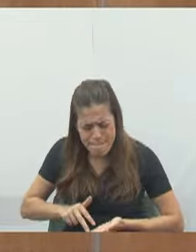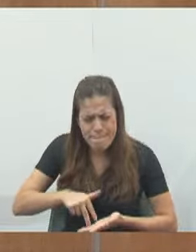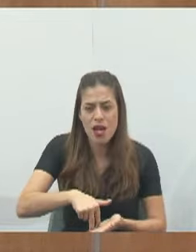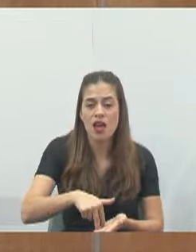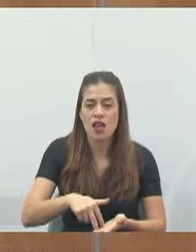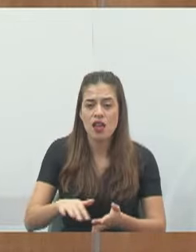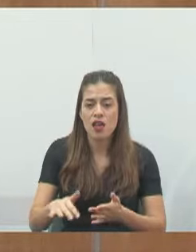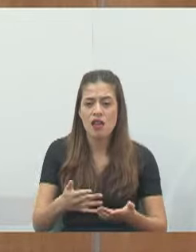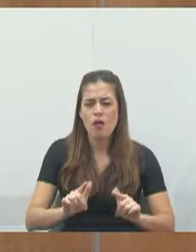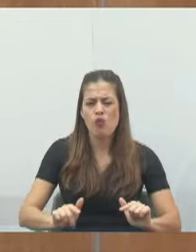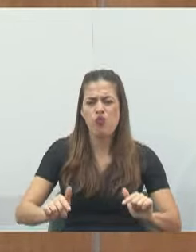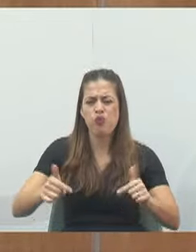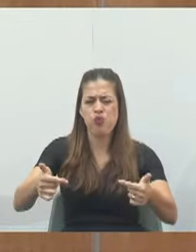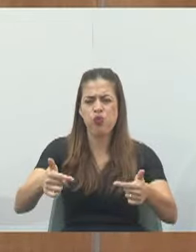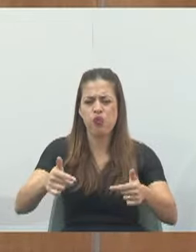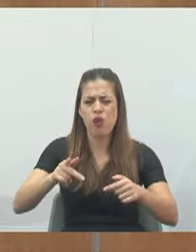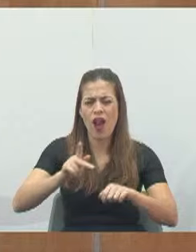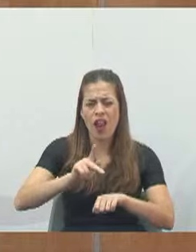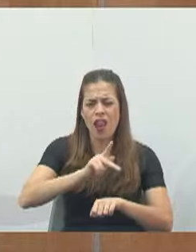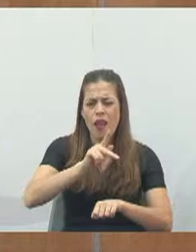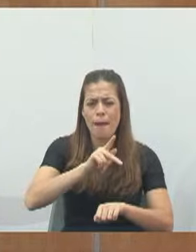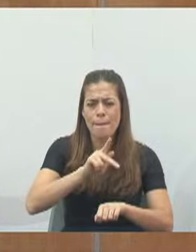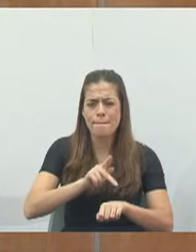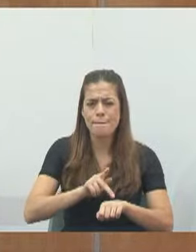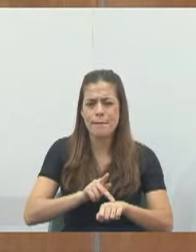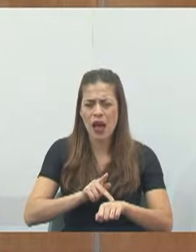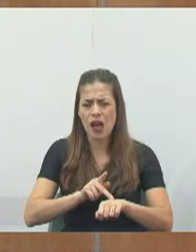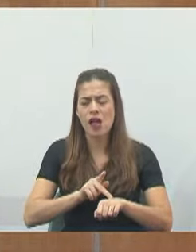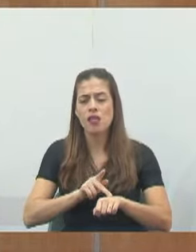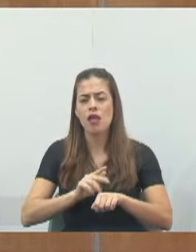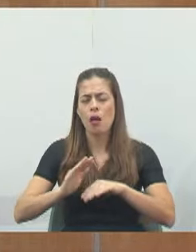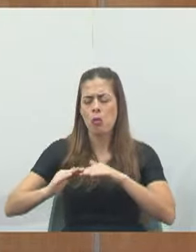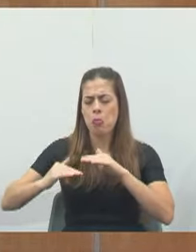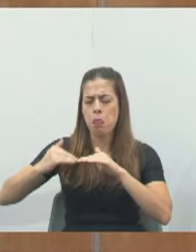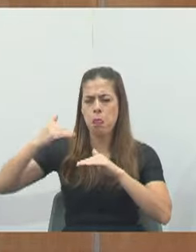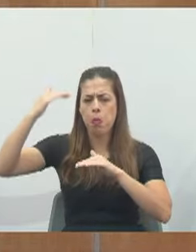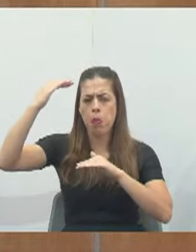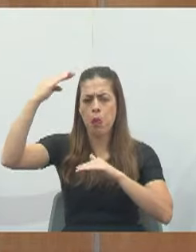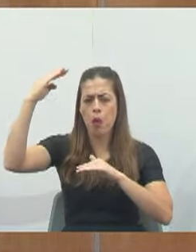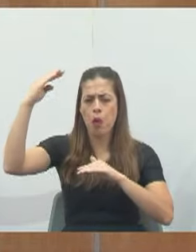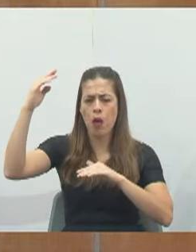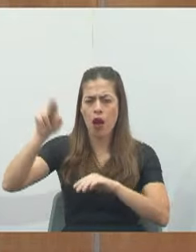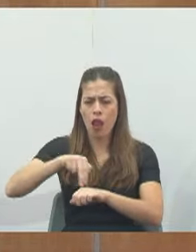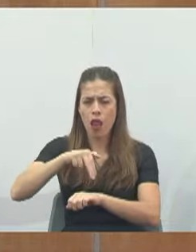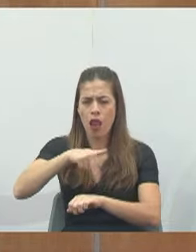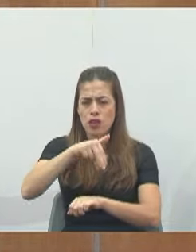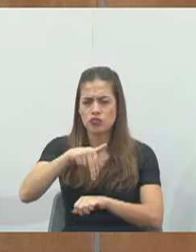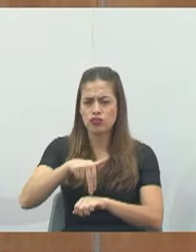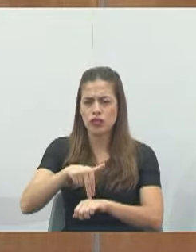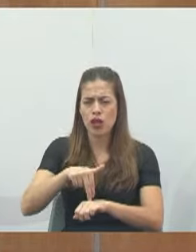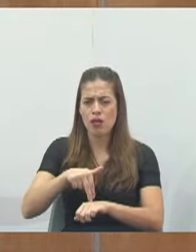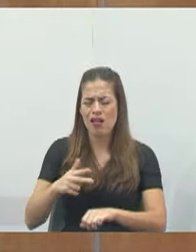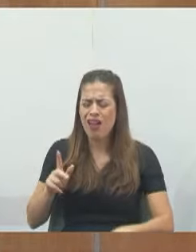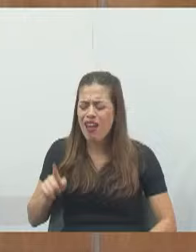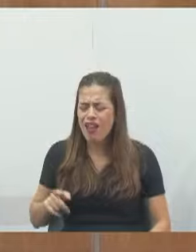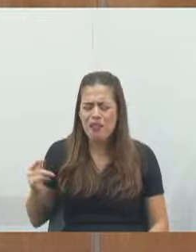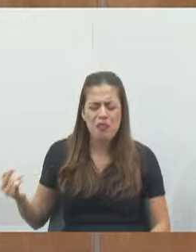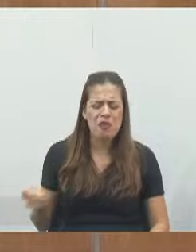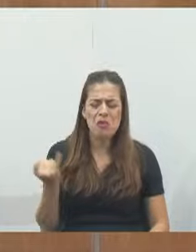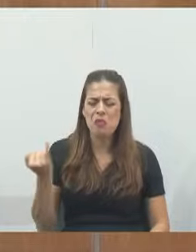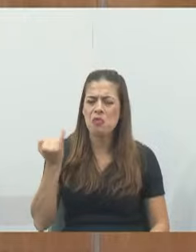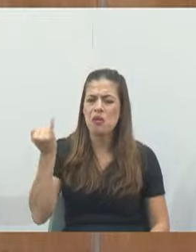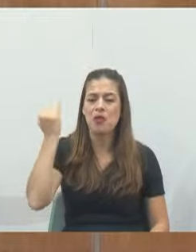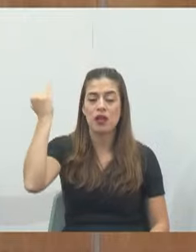a questão da defesa da pátria, da soberania nacional. Isso é muito